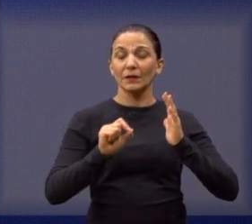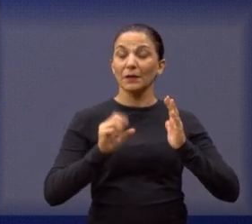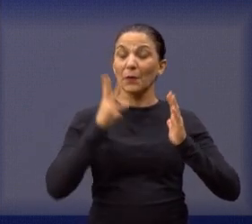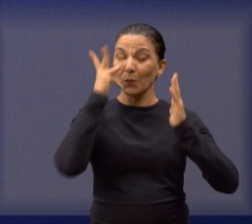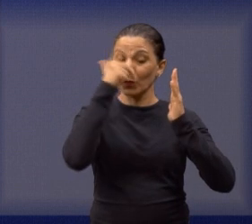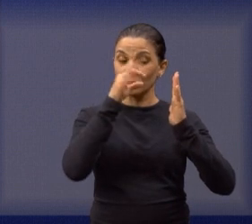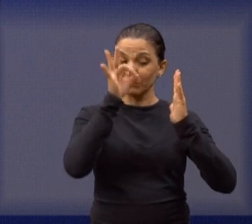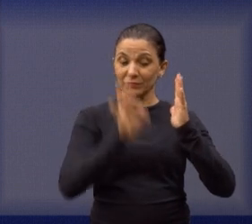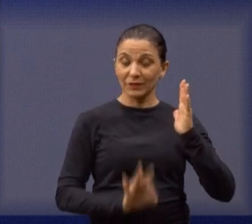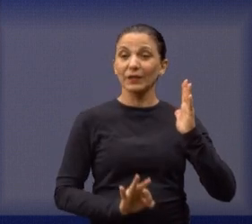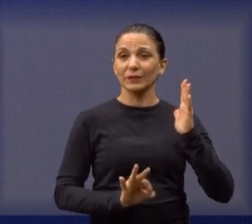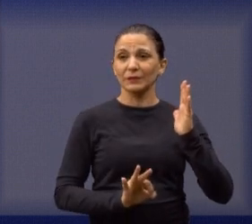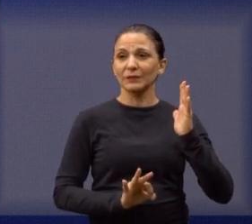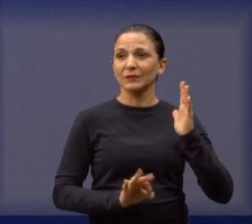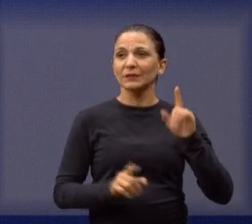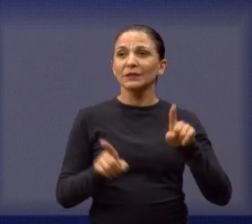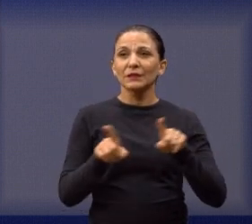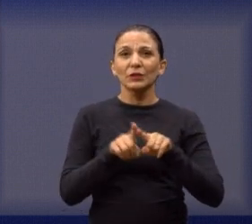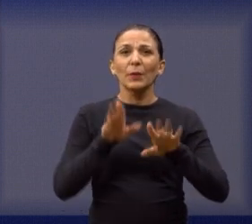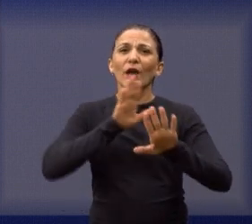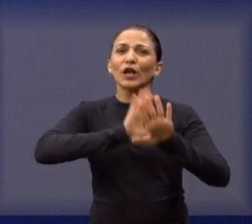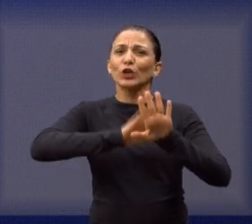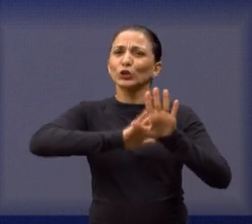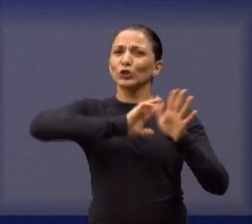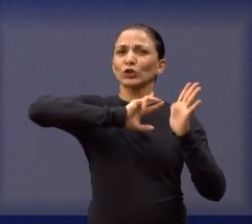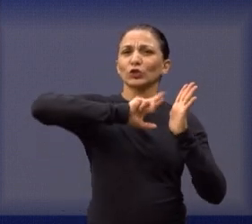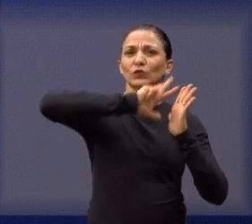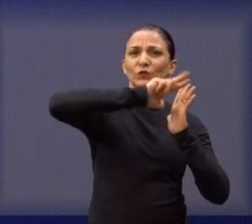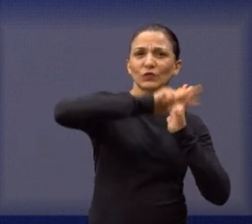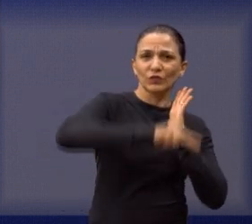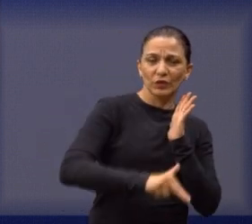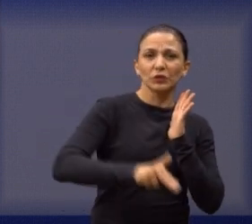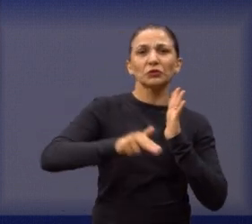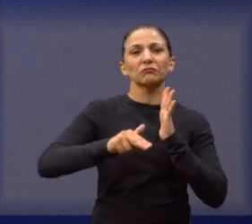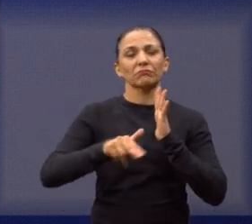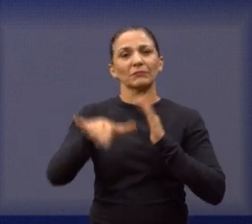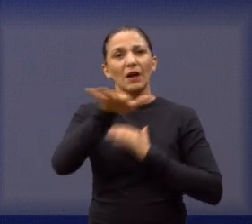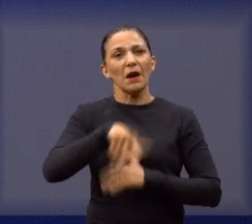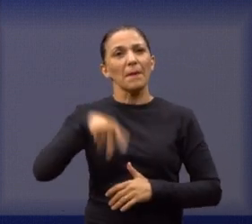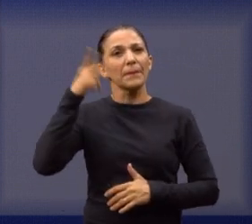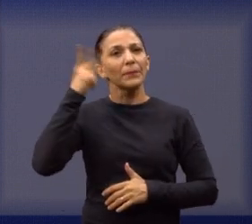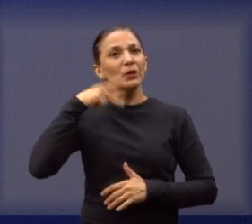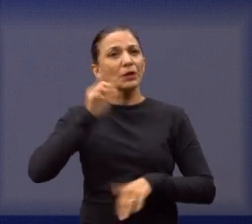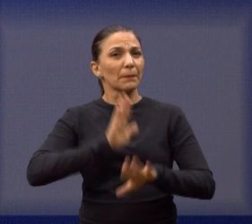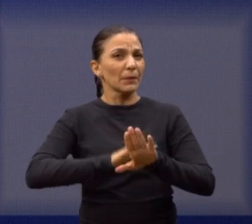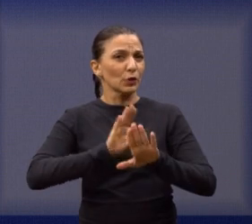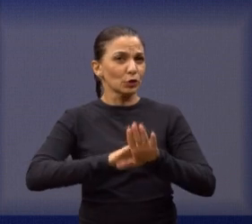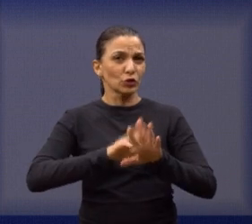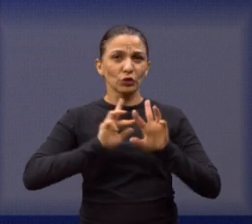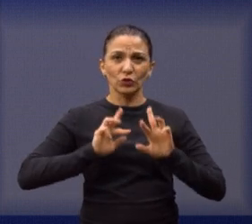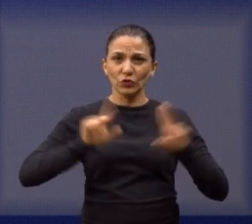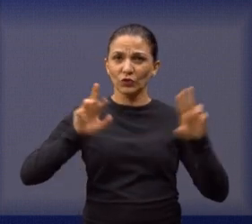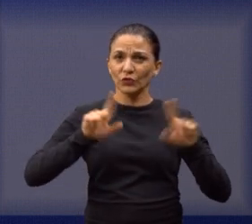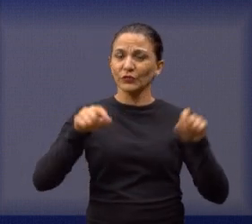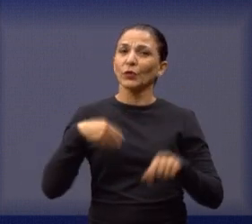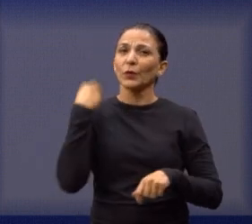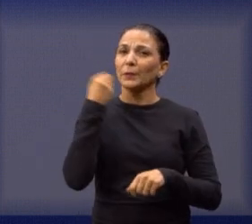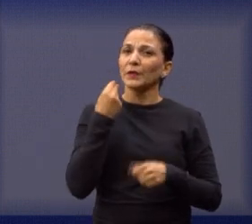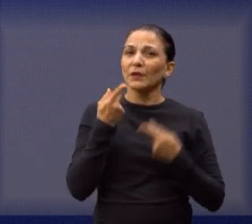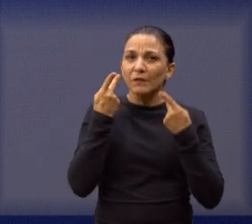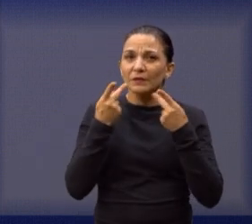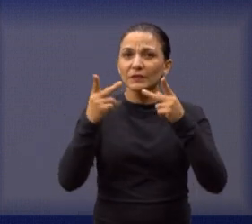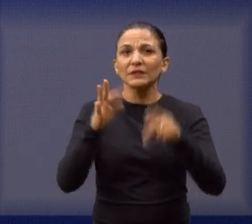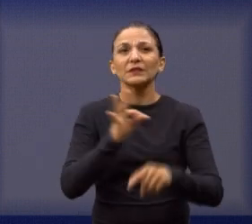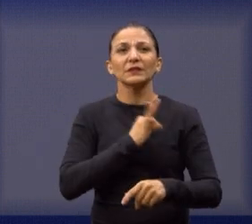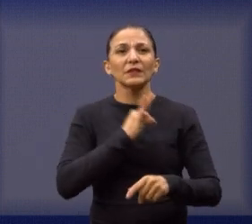e com distintas ideologias políticas viu Lineu Carlos Assis tivemos a oportunidade e realizar uma